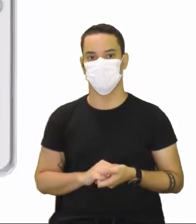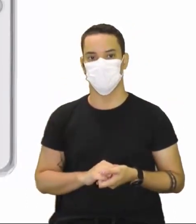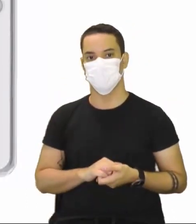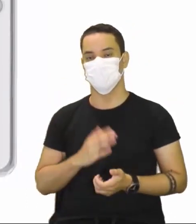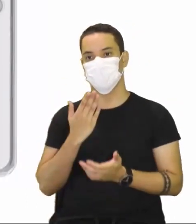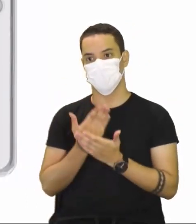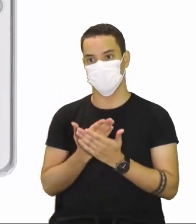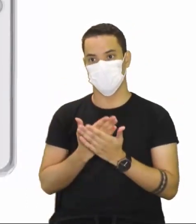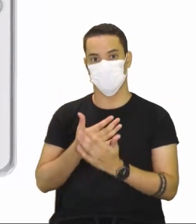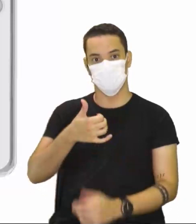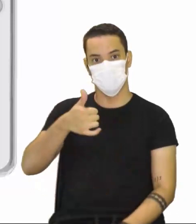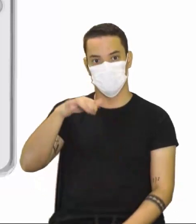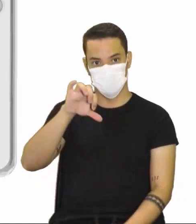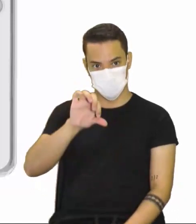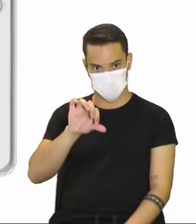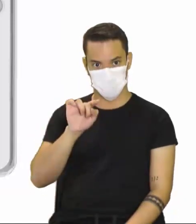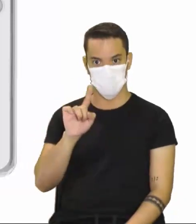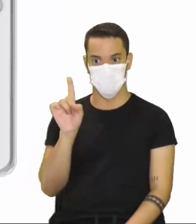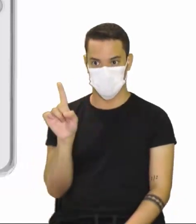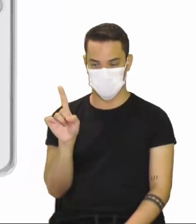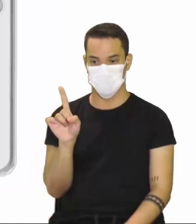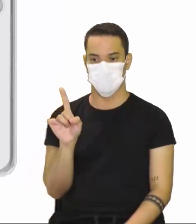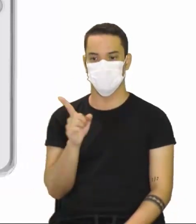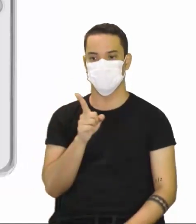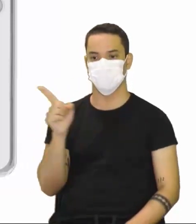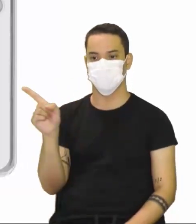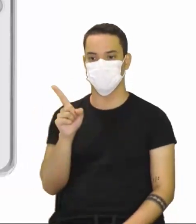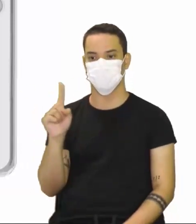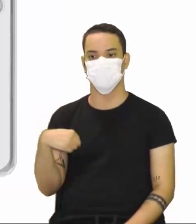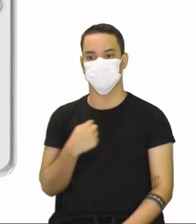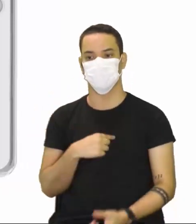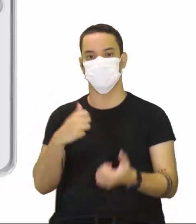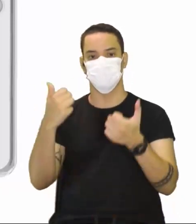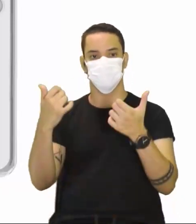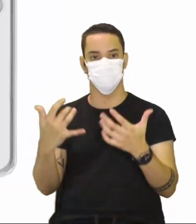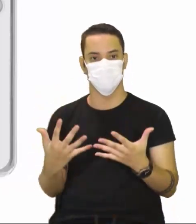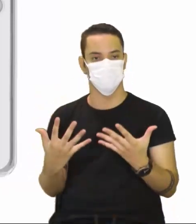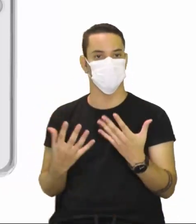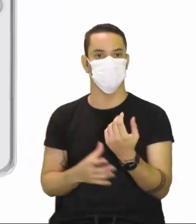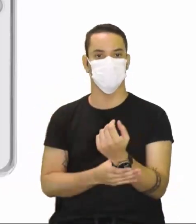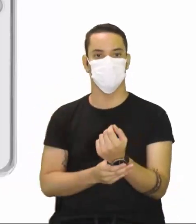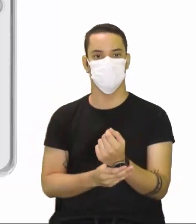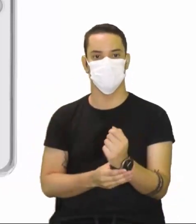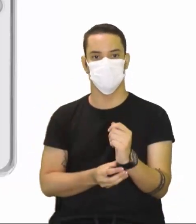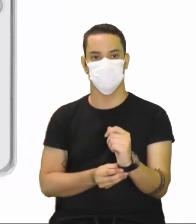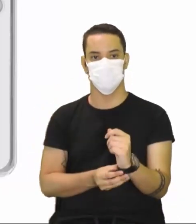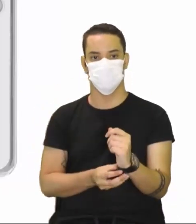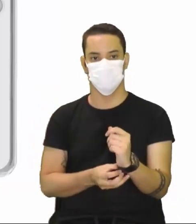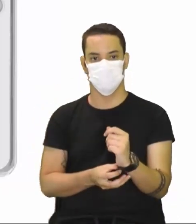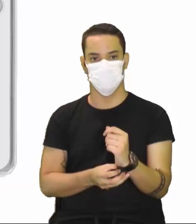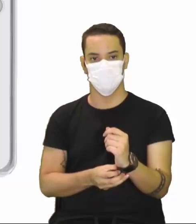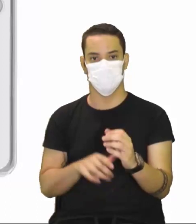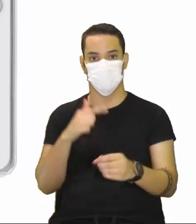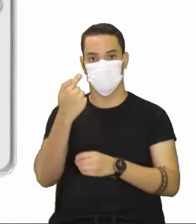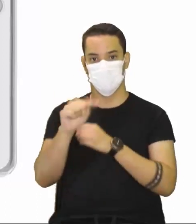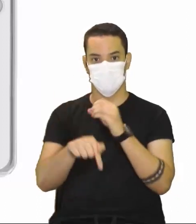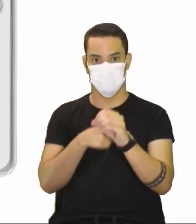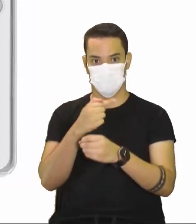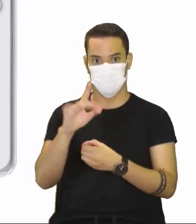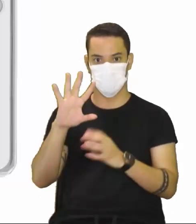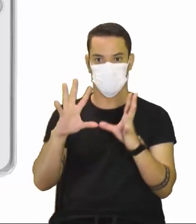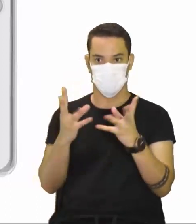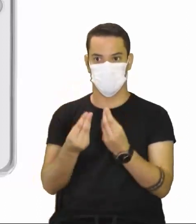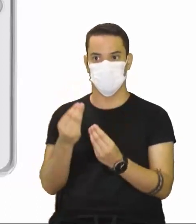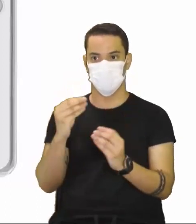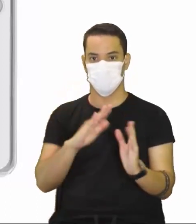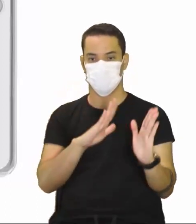Partindo agora para a aula 19.1, vamos abordar sobre o átomo e suas partículas na parte 2. Por